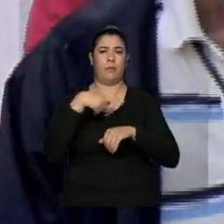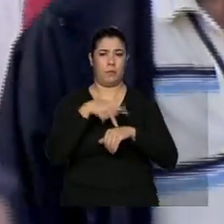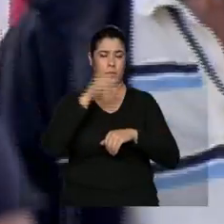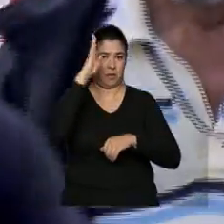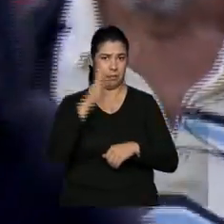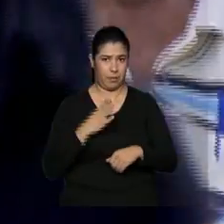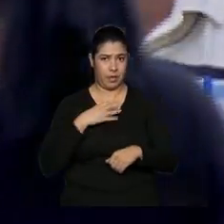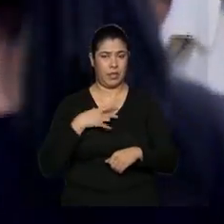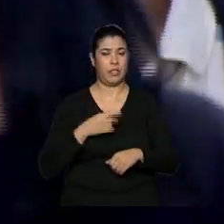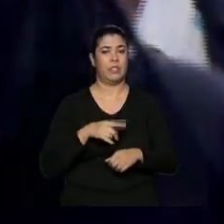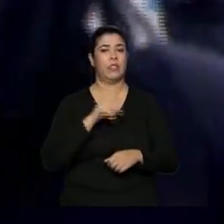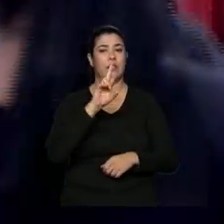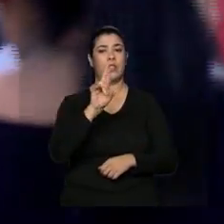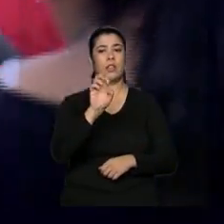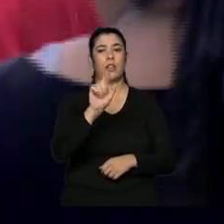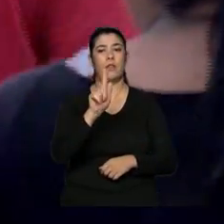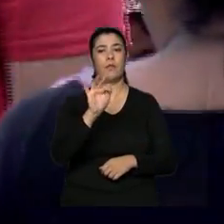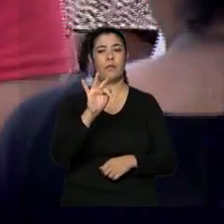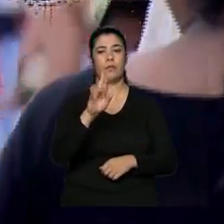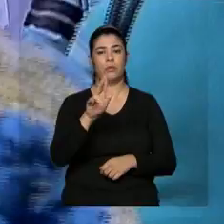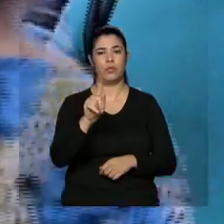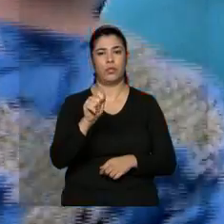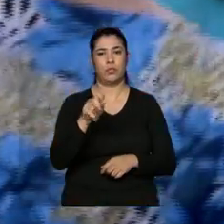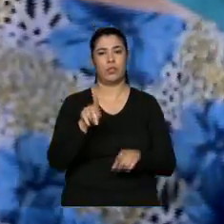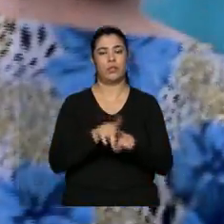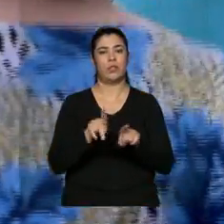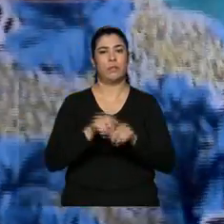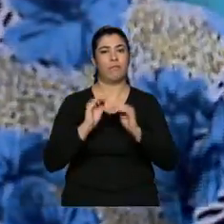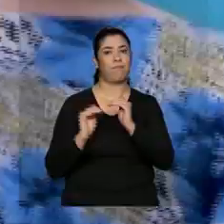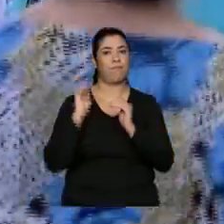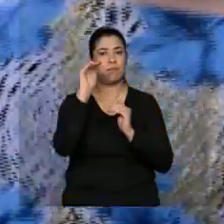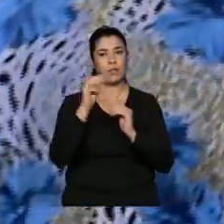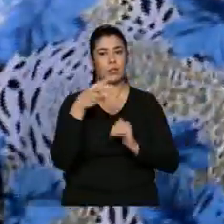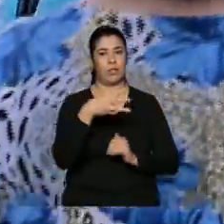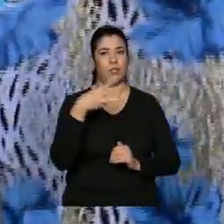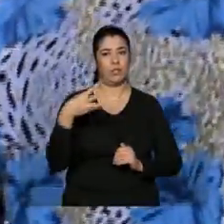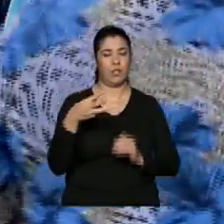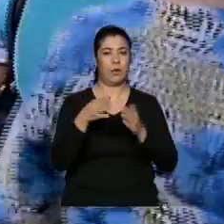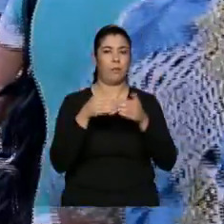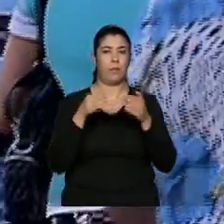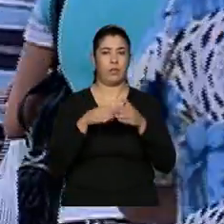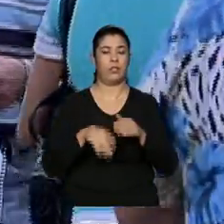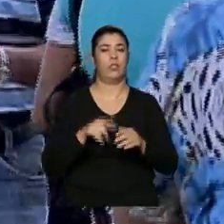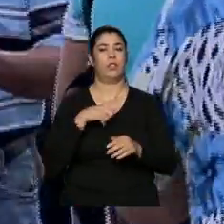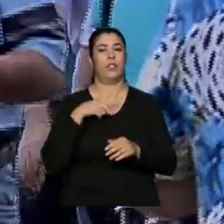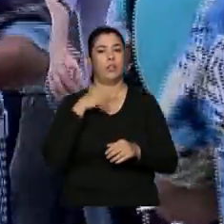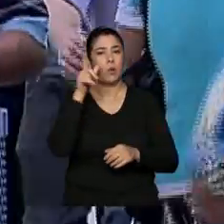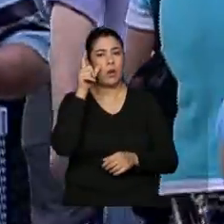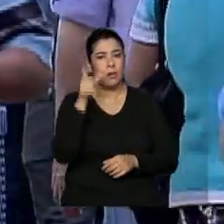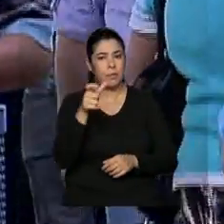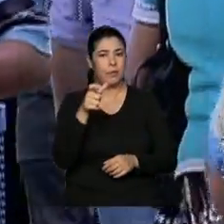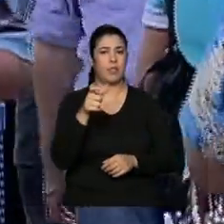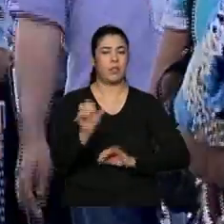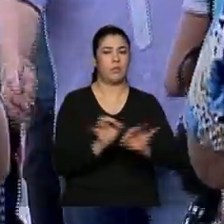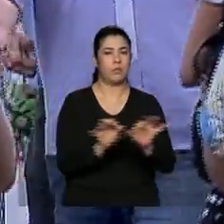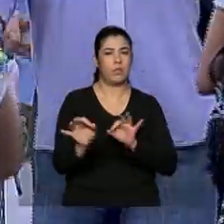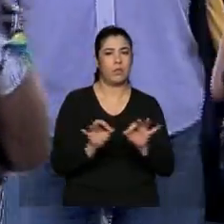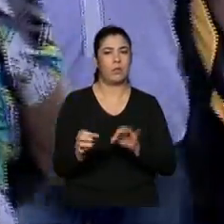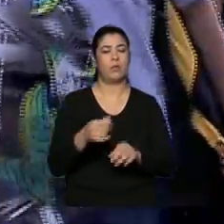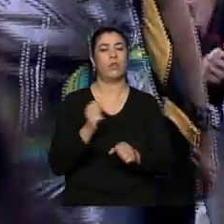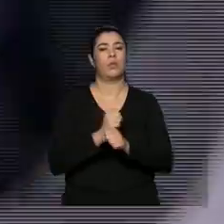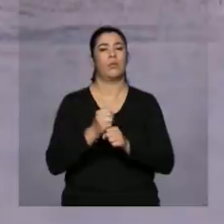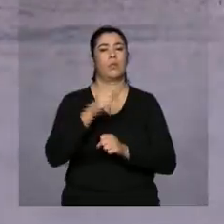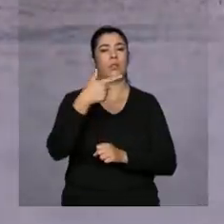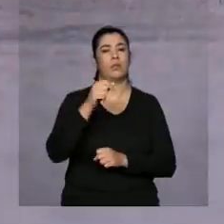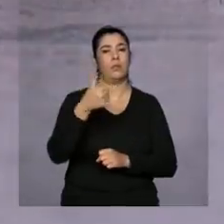no Brasil com a condição de refúgio, também aumentou. Saltou de 33 solicitações apreciadas por plenária em